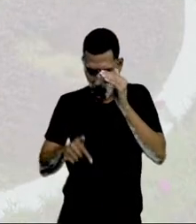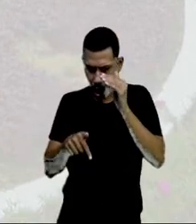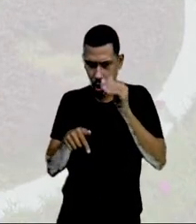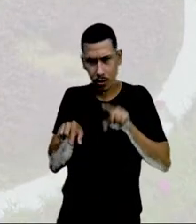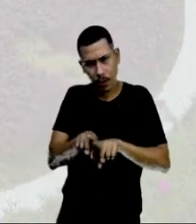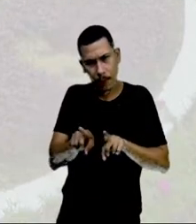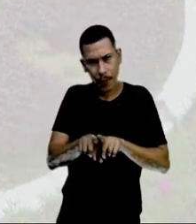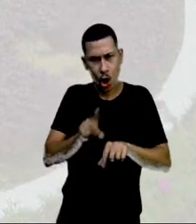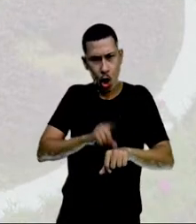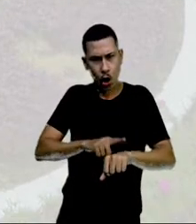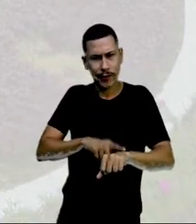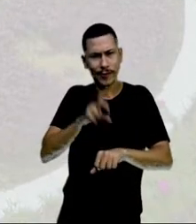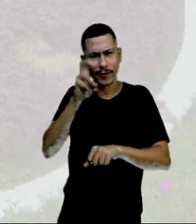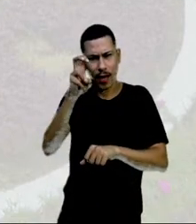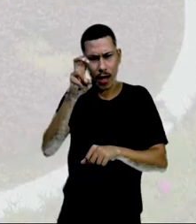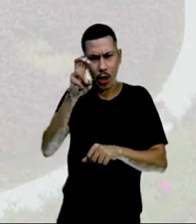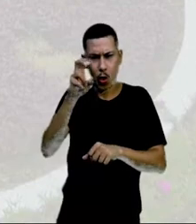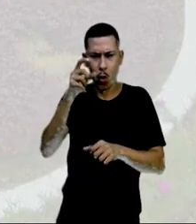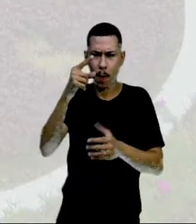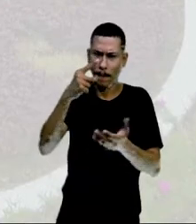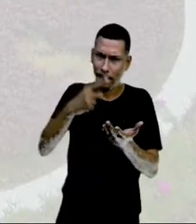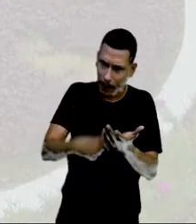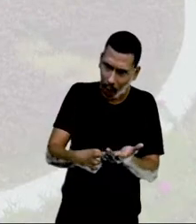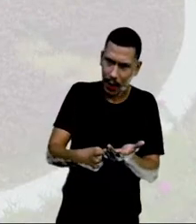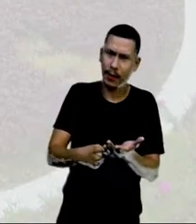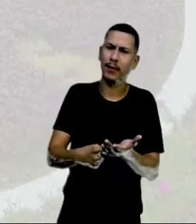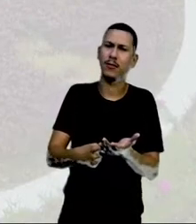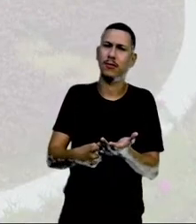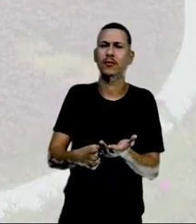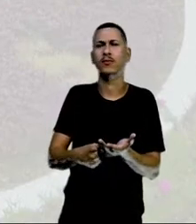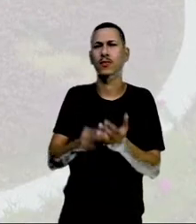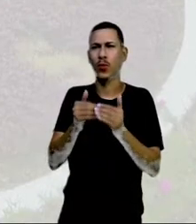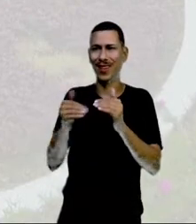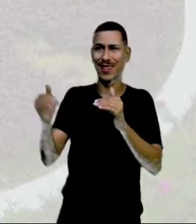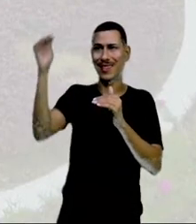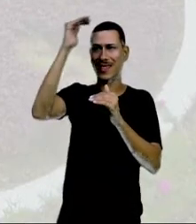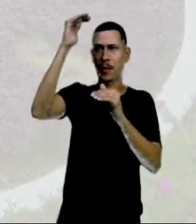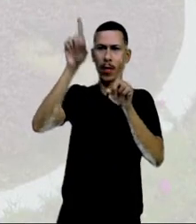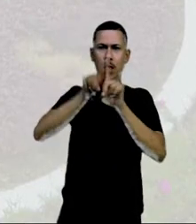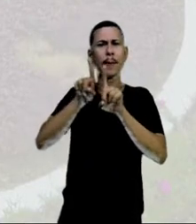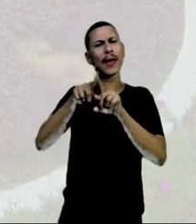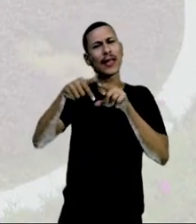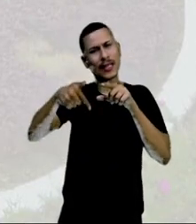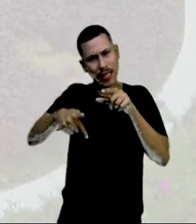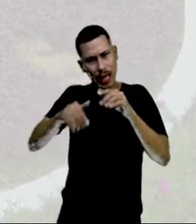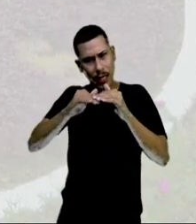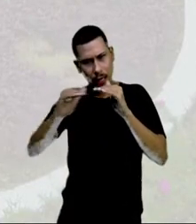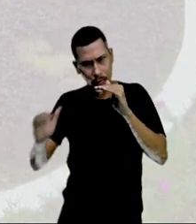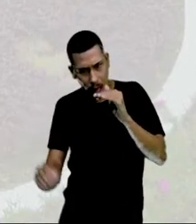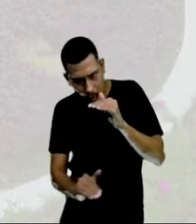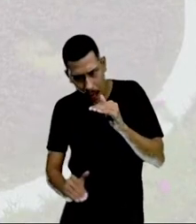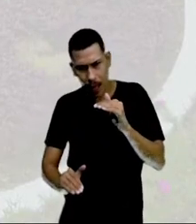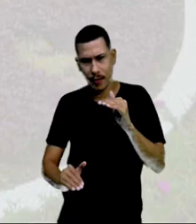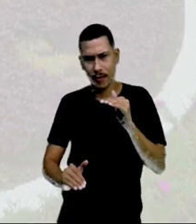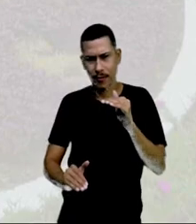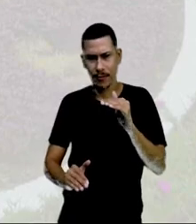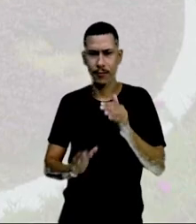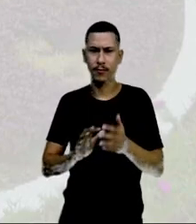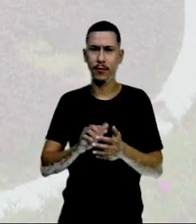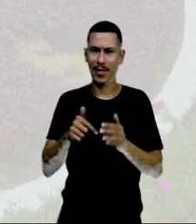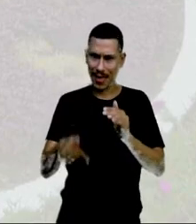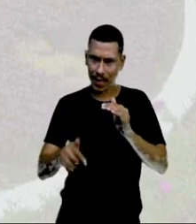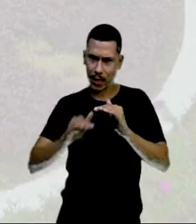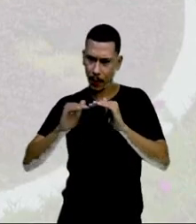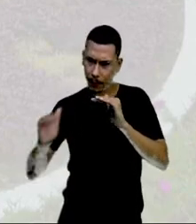horas marcadas aqui em cima, 5 espaços marcados aqui em cima, a gente também tem 7 espaços marcados aqui